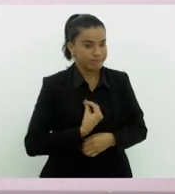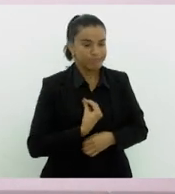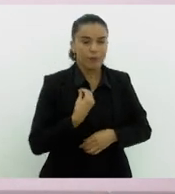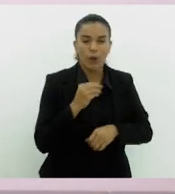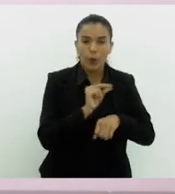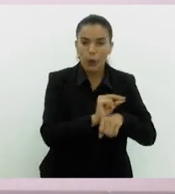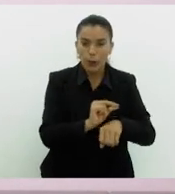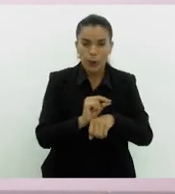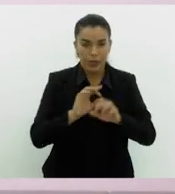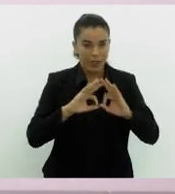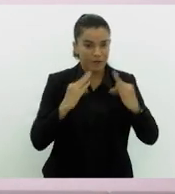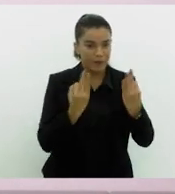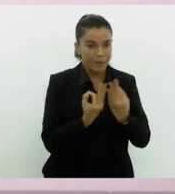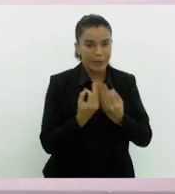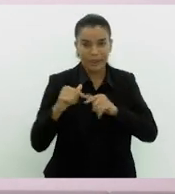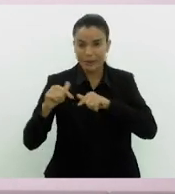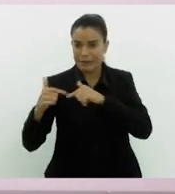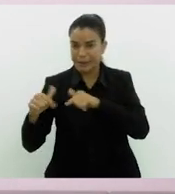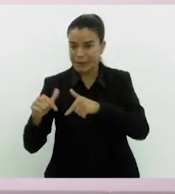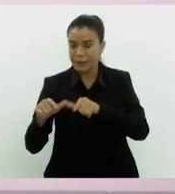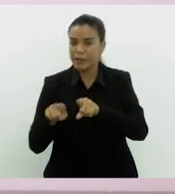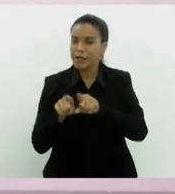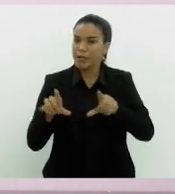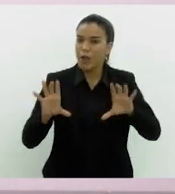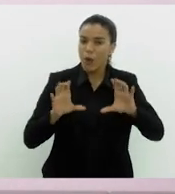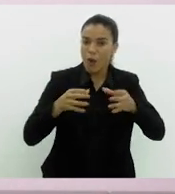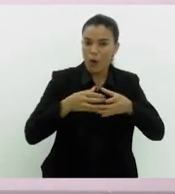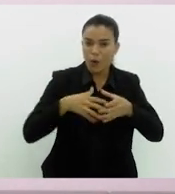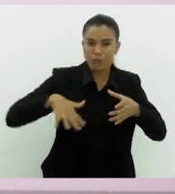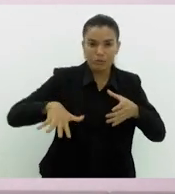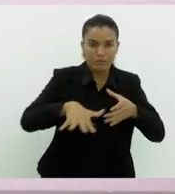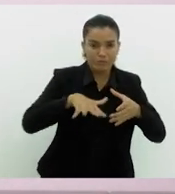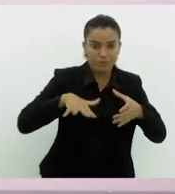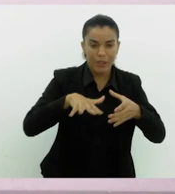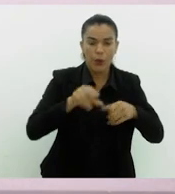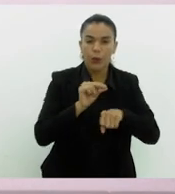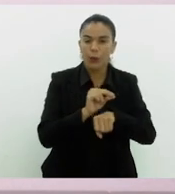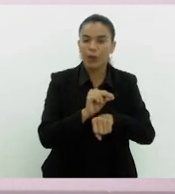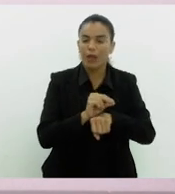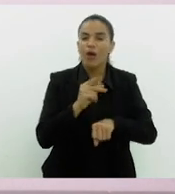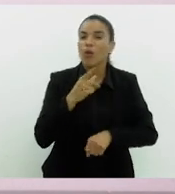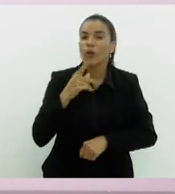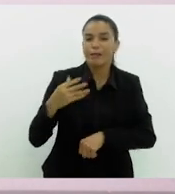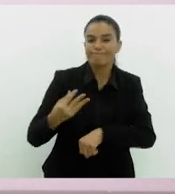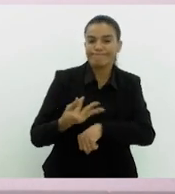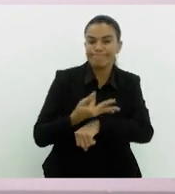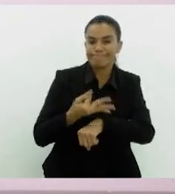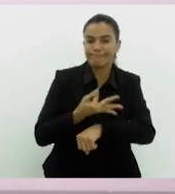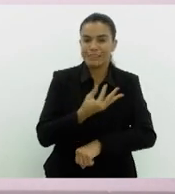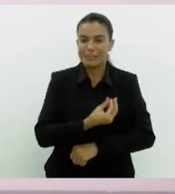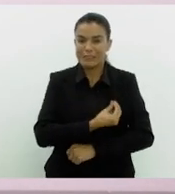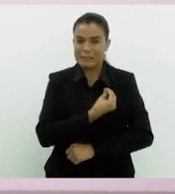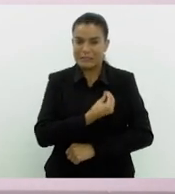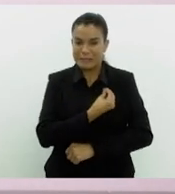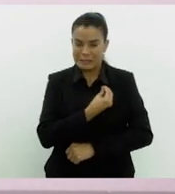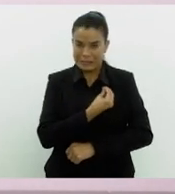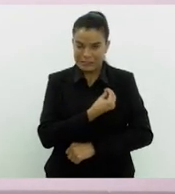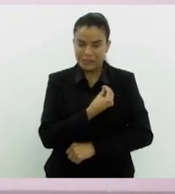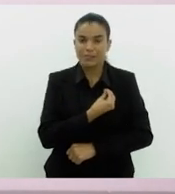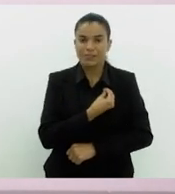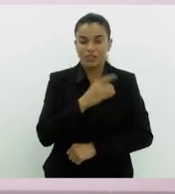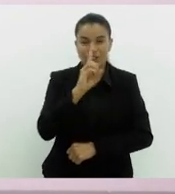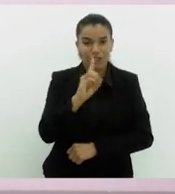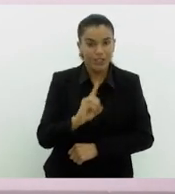só da sua família, do seu trabalho, mas de uma comunidade inteira, e esse cuidar tem a ver com sobrevivência. A gente está falando aqui do direito à